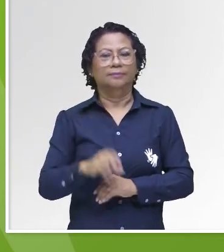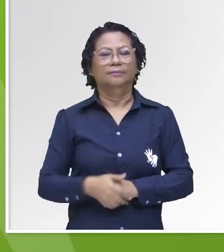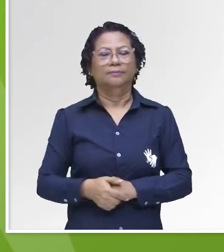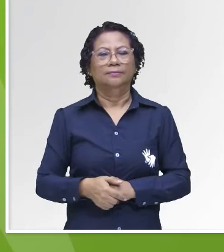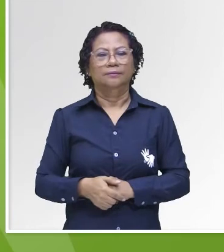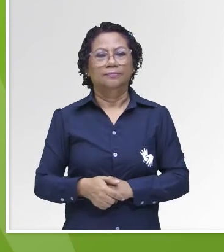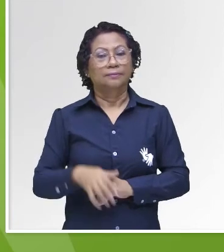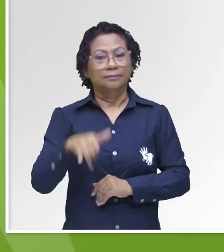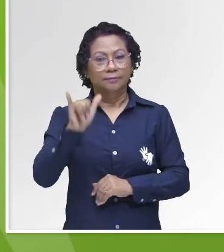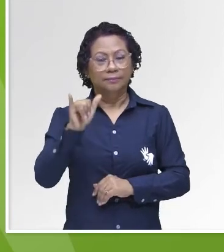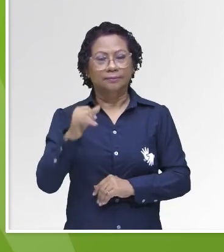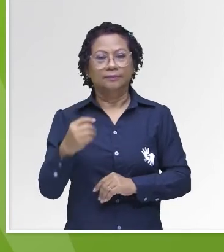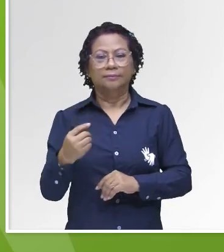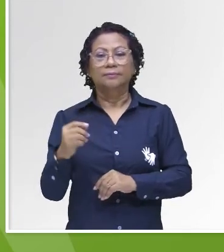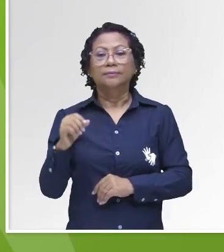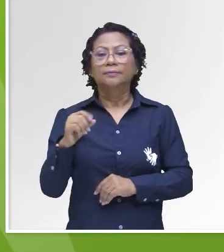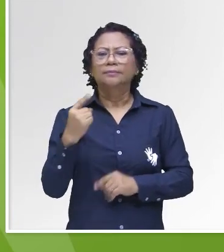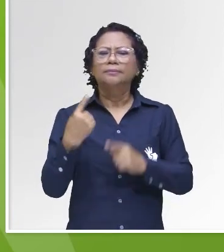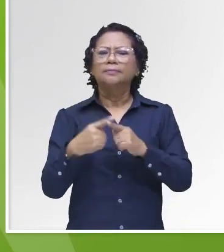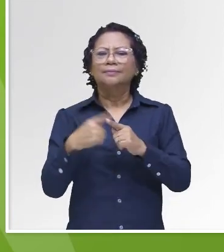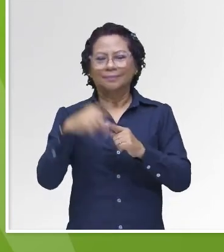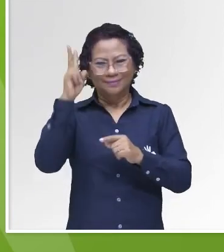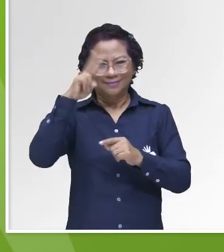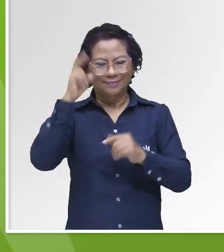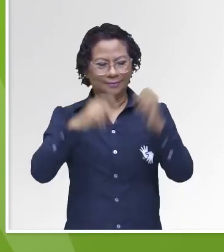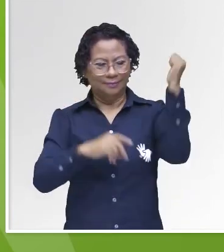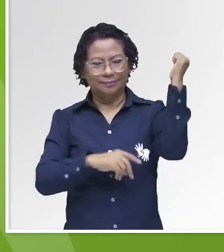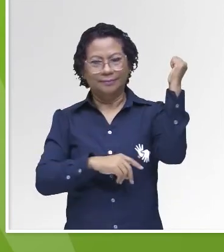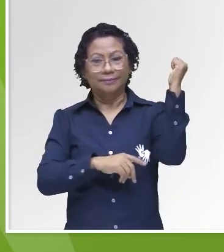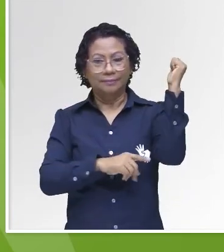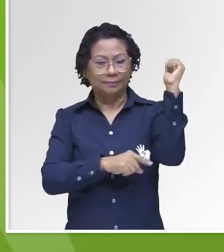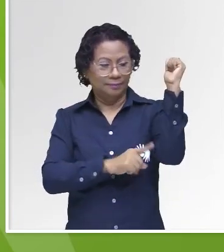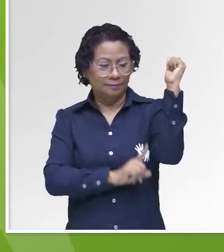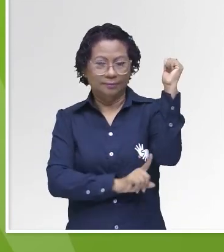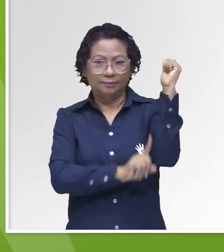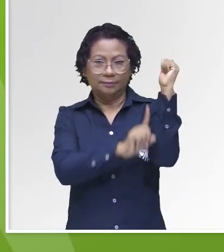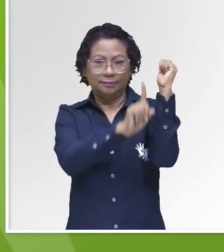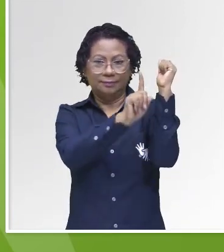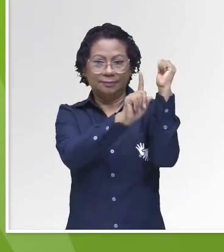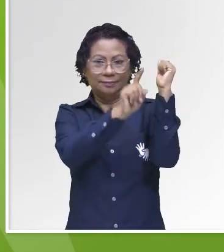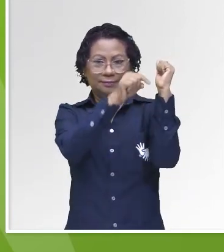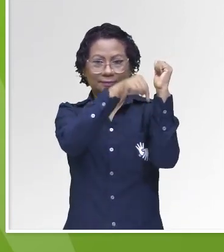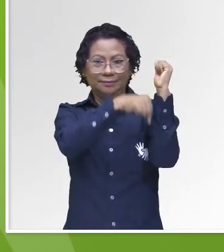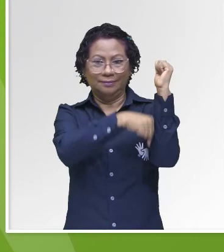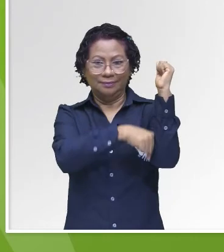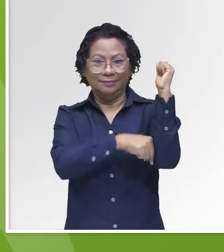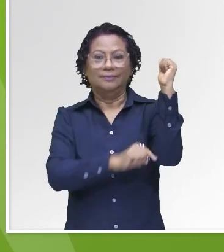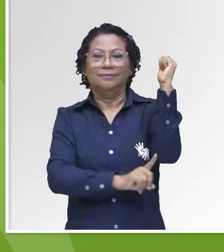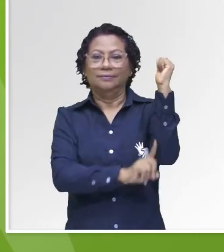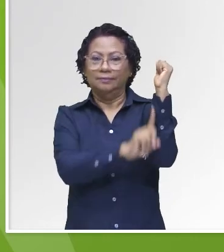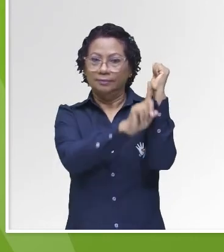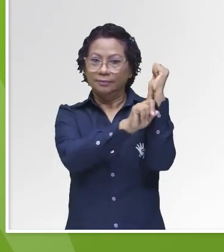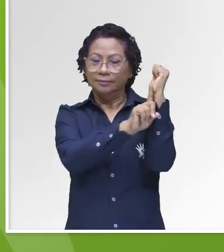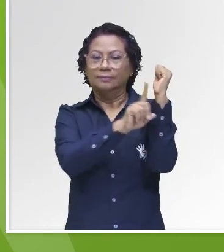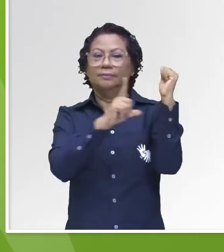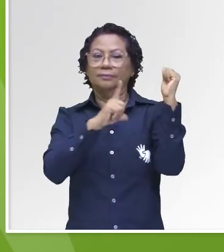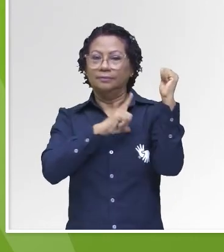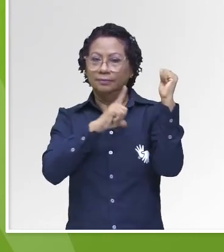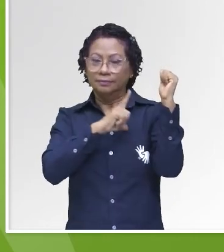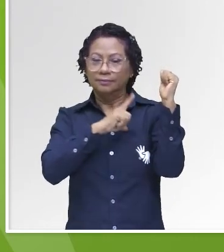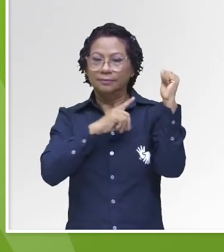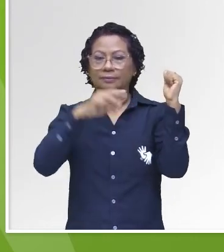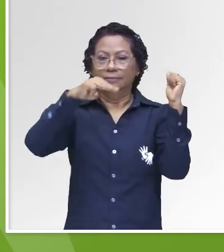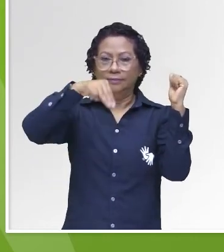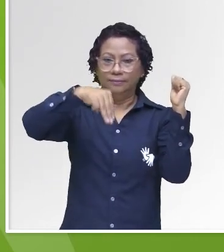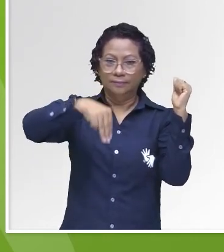Y. No eixo Y, lembra? Eu tenho movimento uniformemente variado. Pronto.